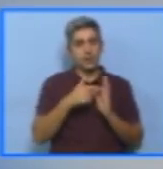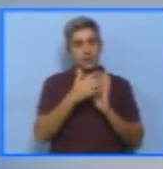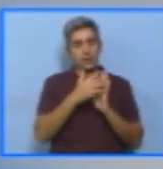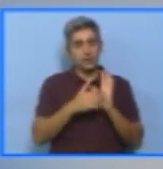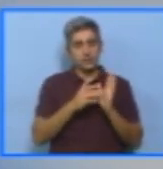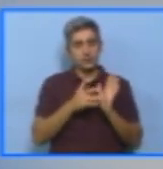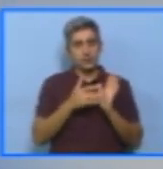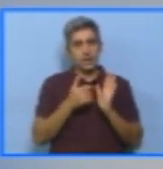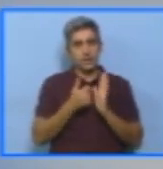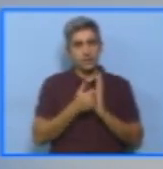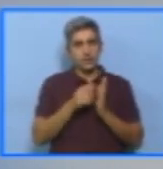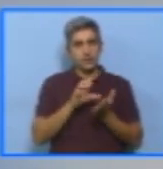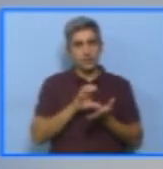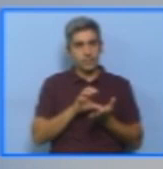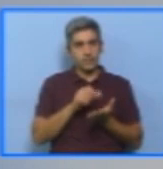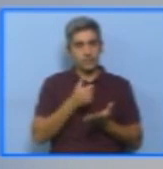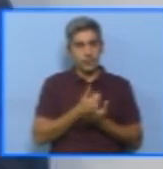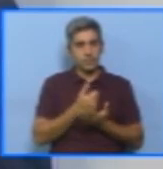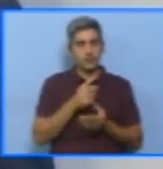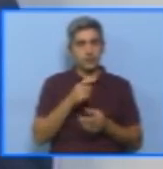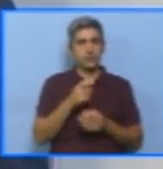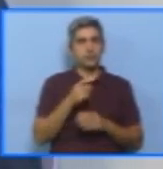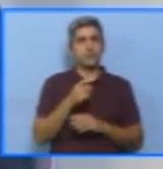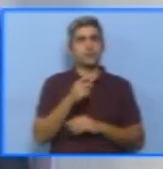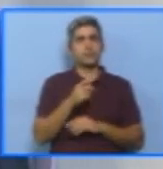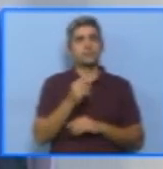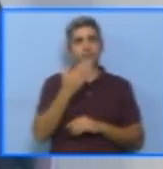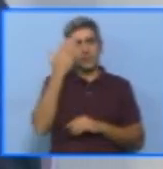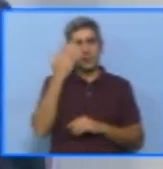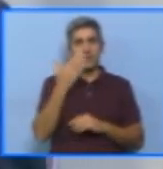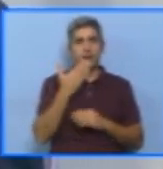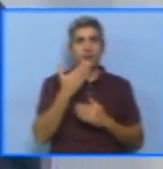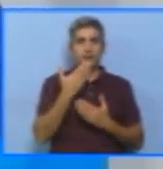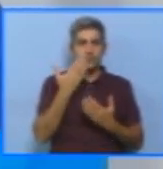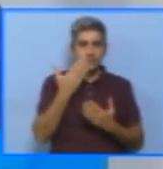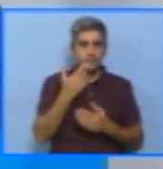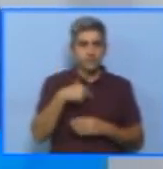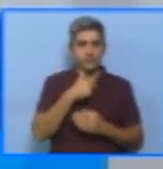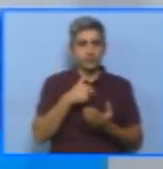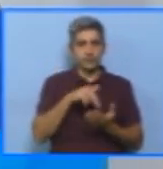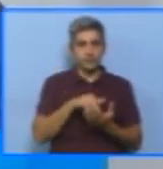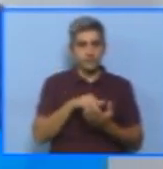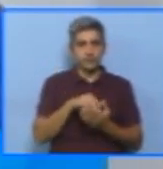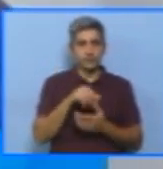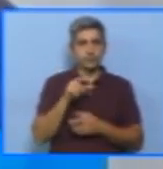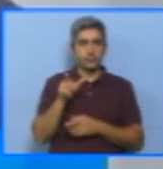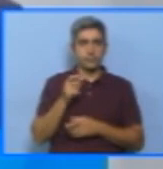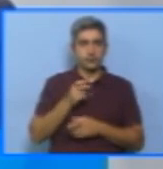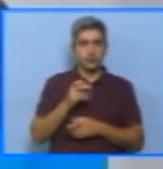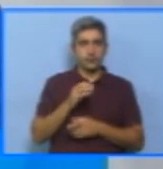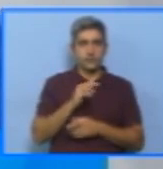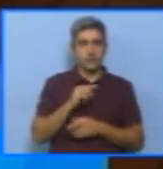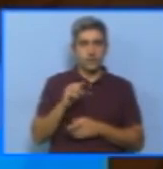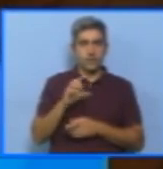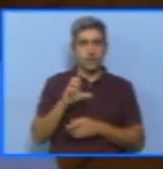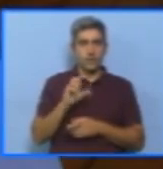bíblicos, o que gostaria de sublinhar. Primeiro, saudar a nossa presença aqui do cônego do Dr. João